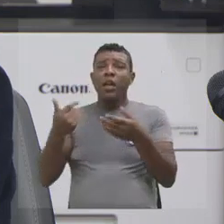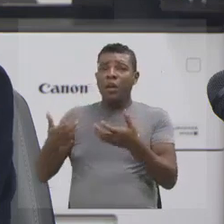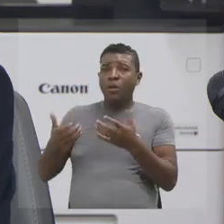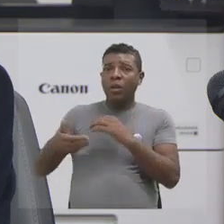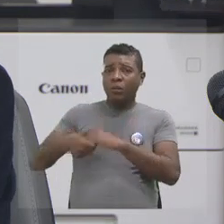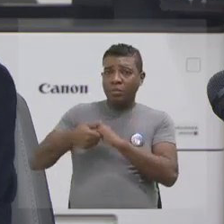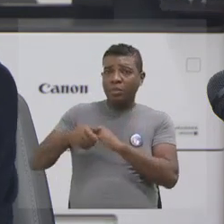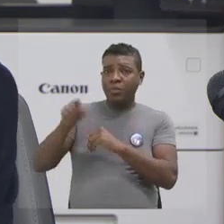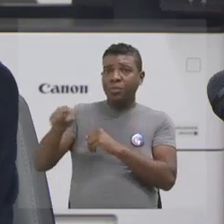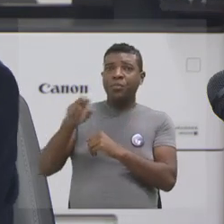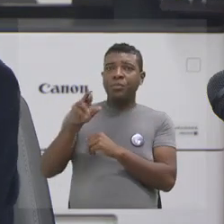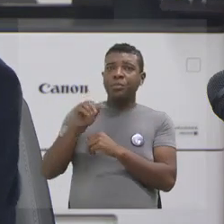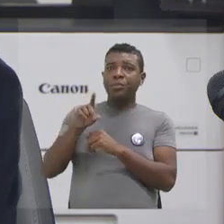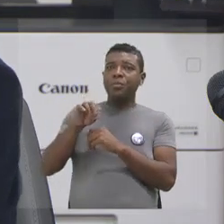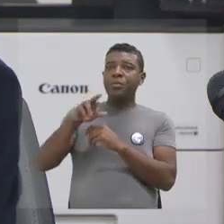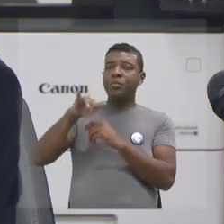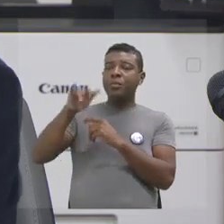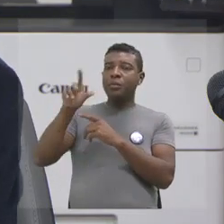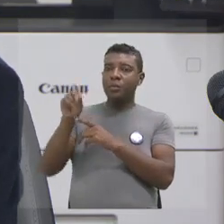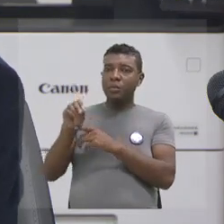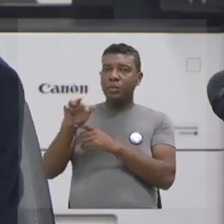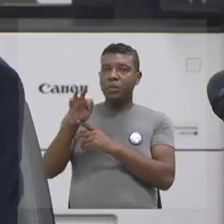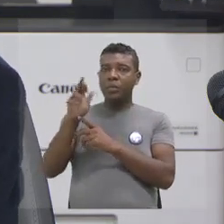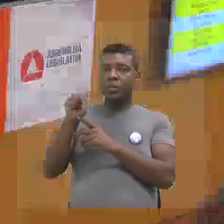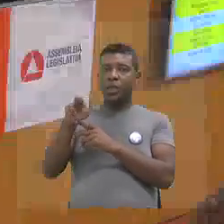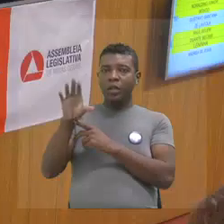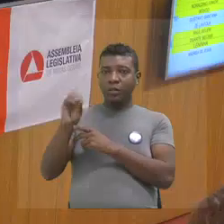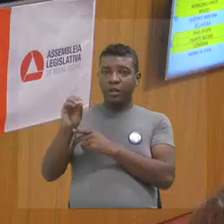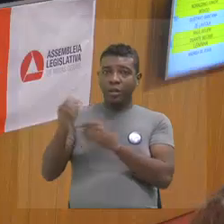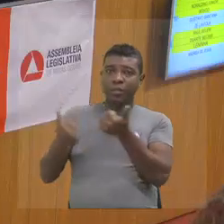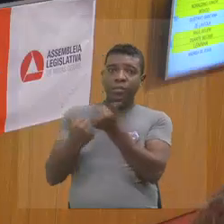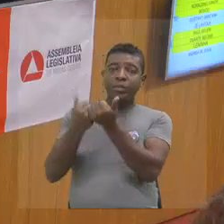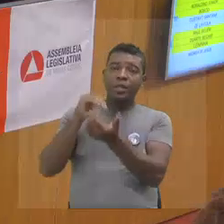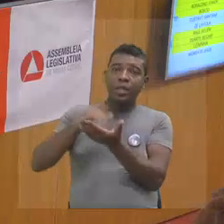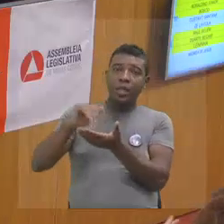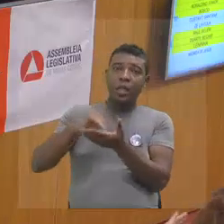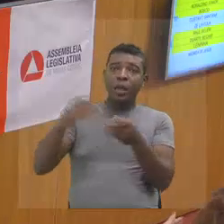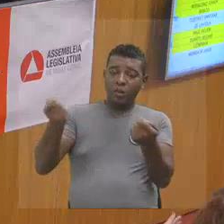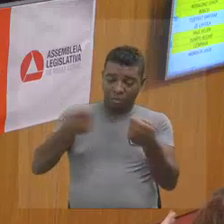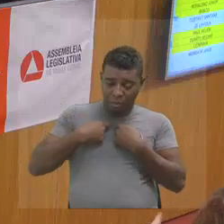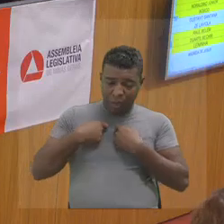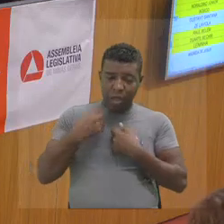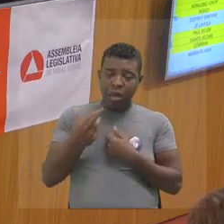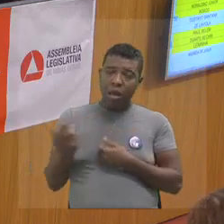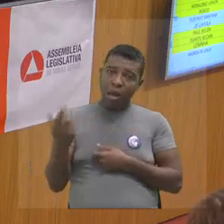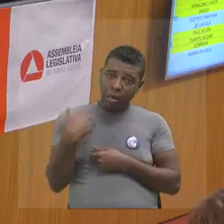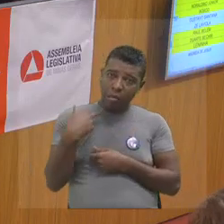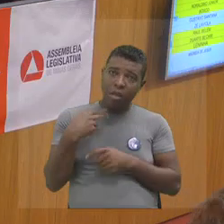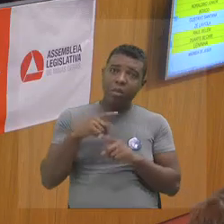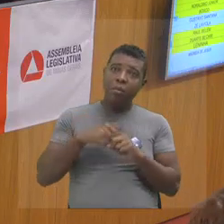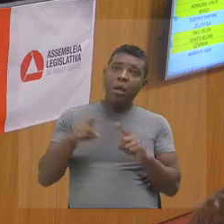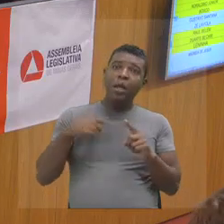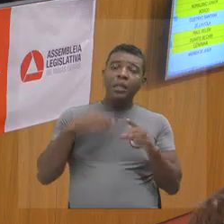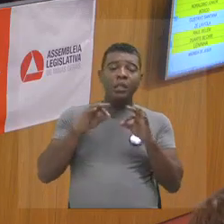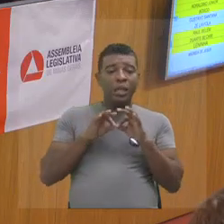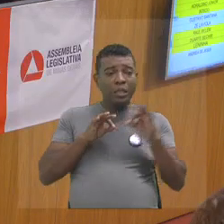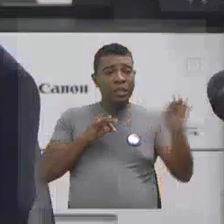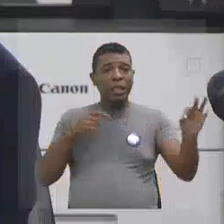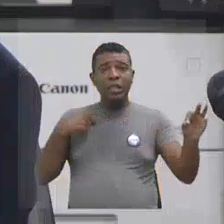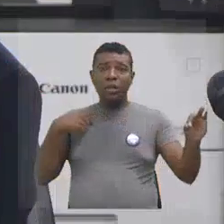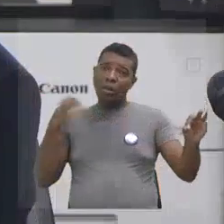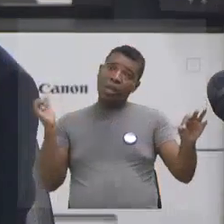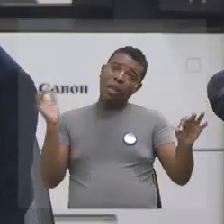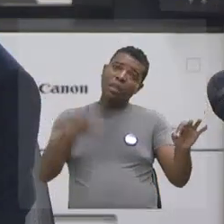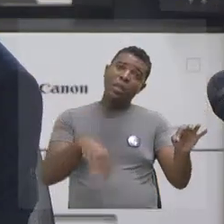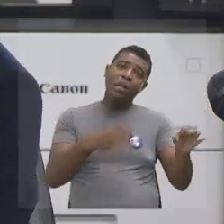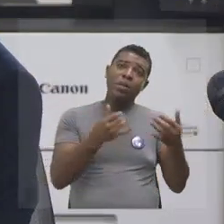é uma equipe muito completa e que dá as respostas para gente só que às vezes a distância conforme eu tô trazendo um